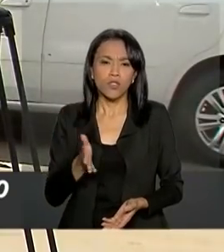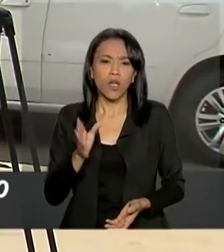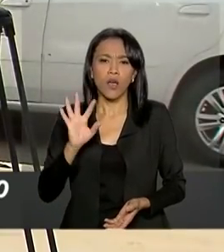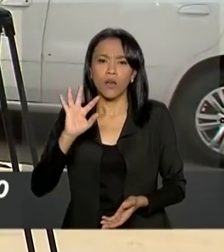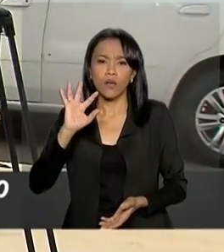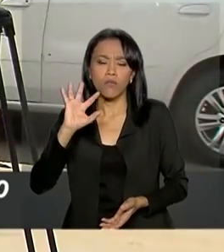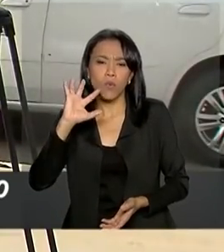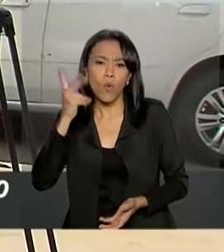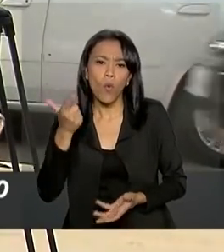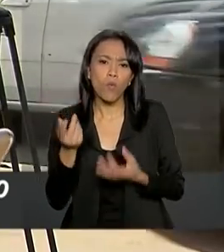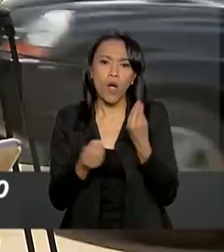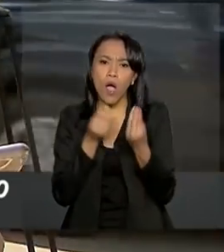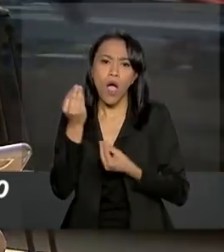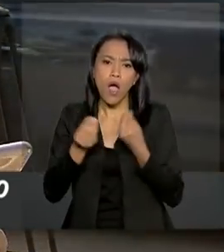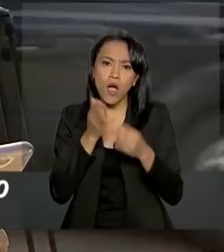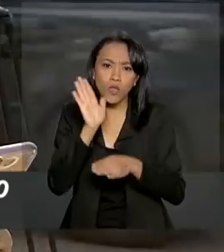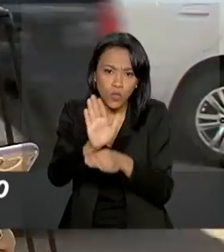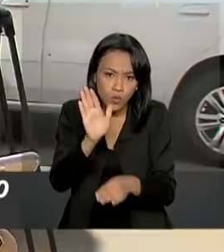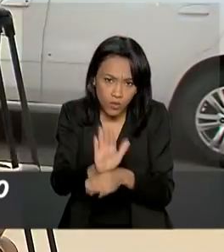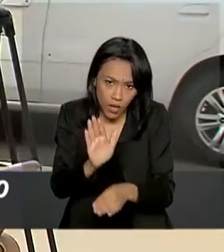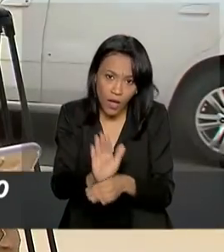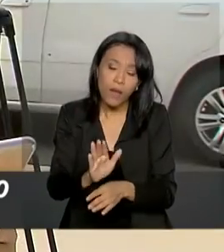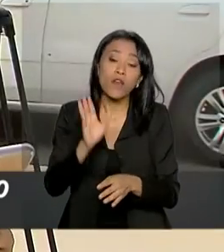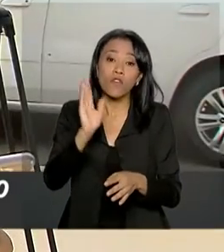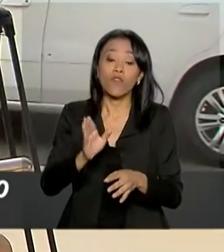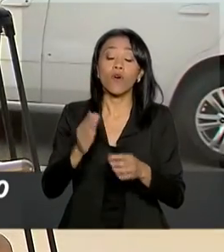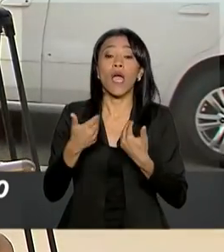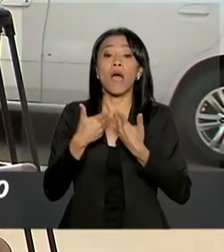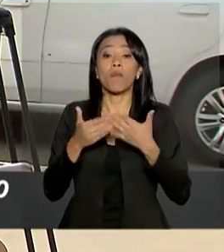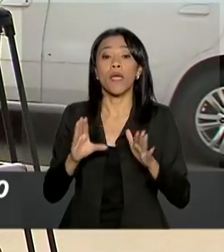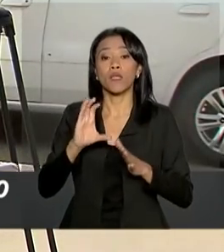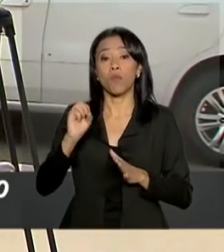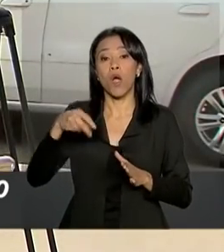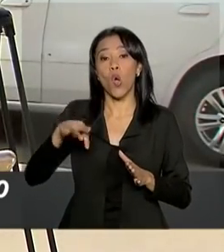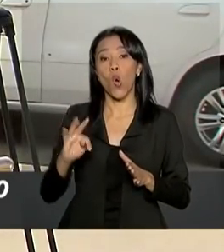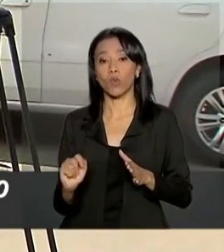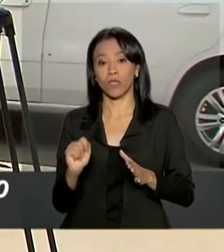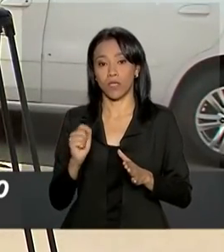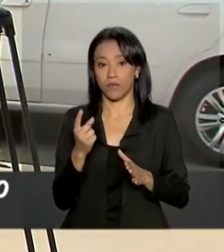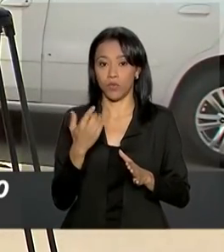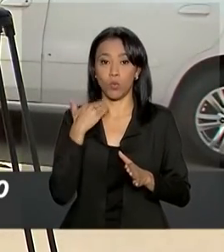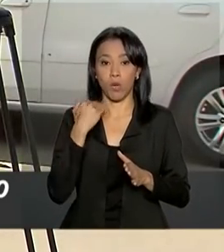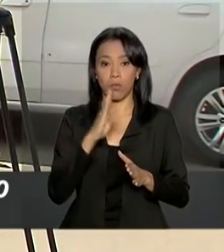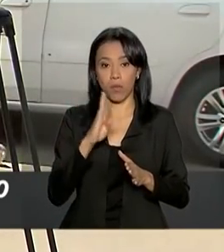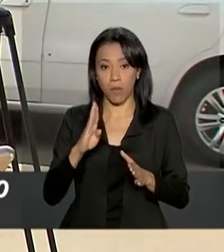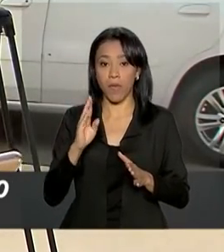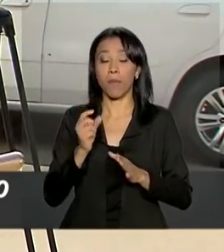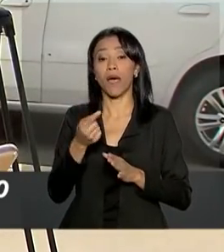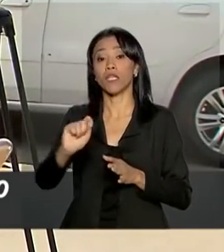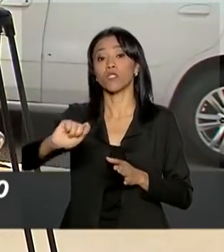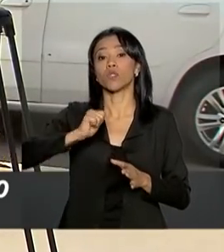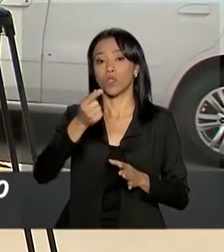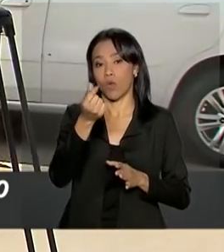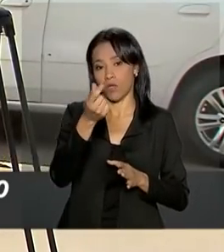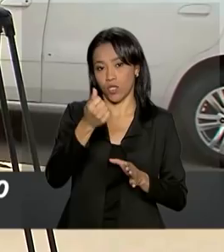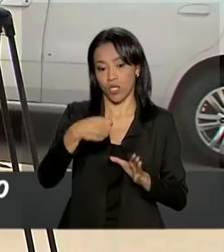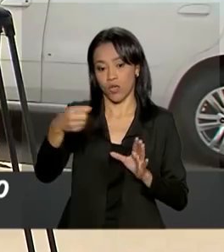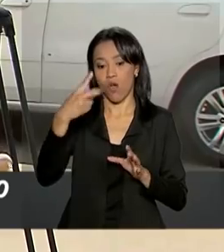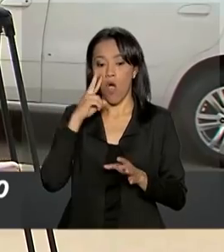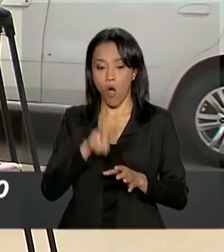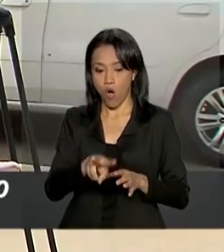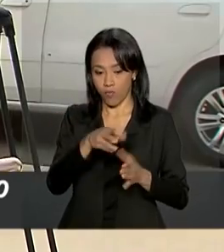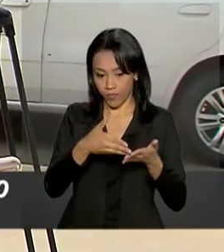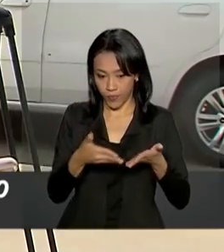ajudar a população de Brumadinho. Foi aberta uma conta corrente para receber doações. O número você vê agora aí na